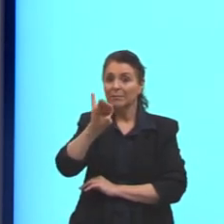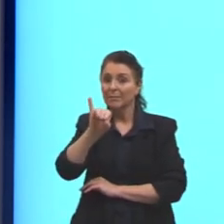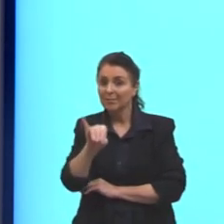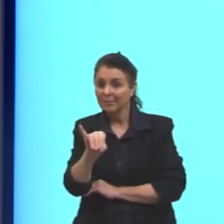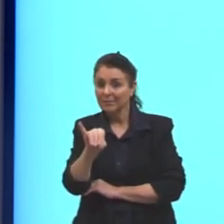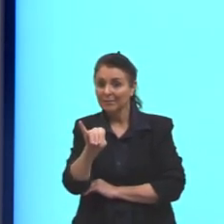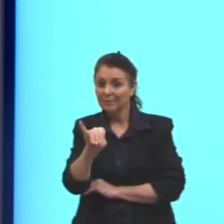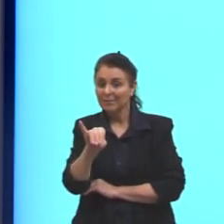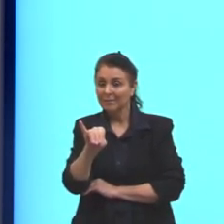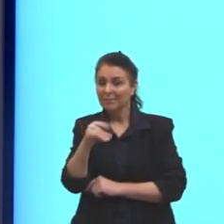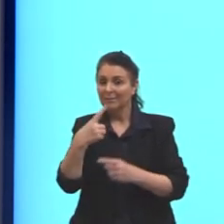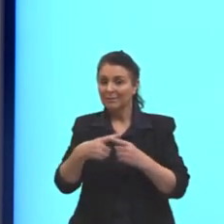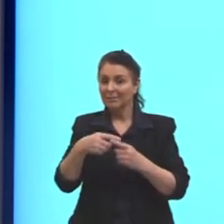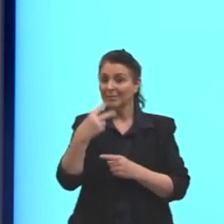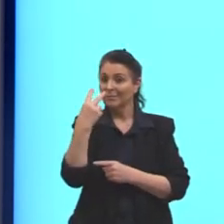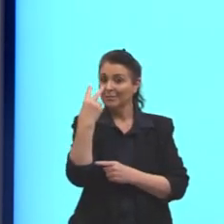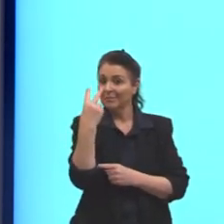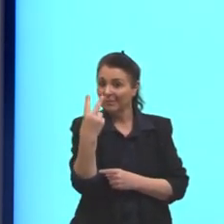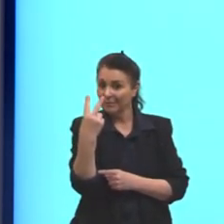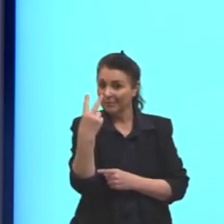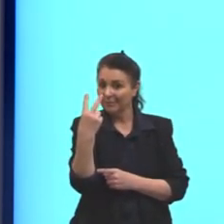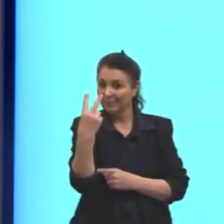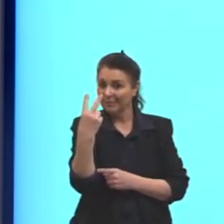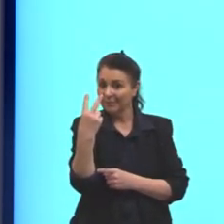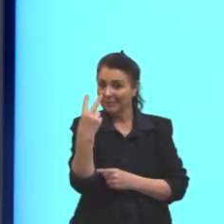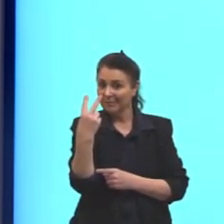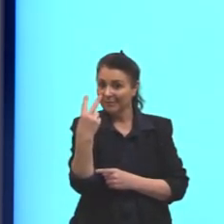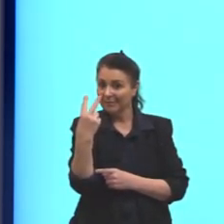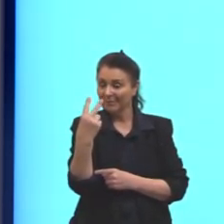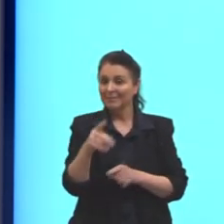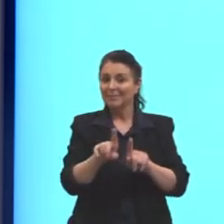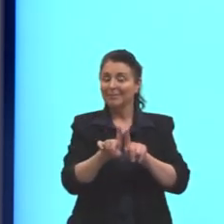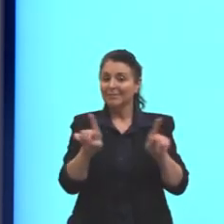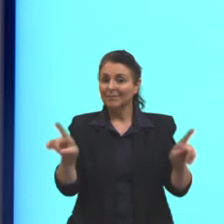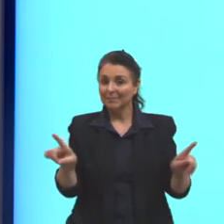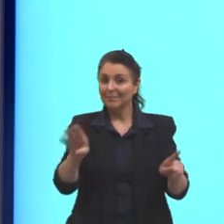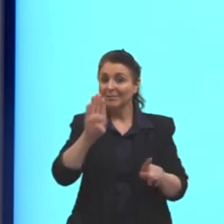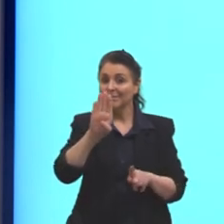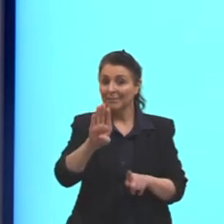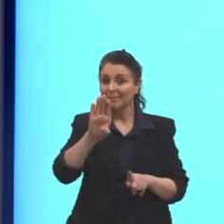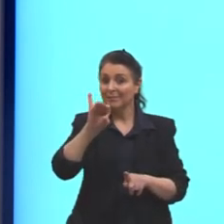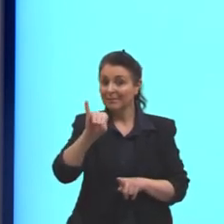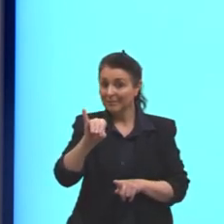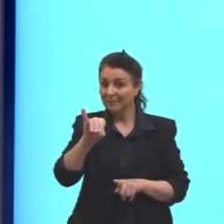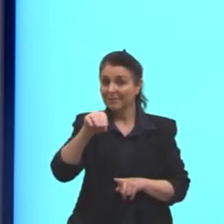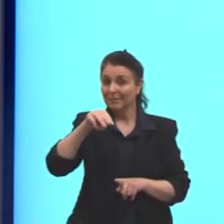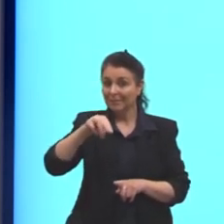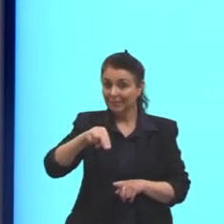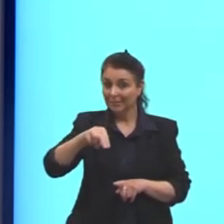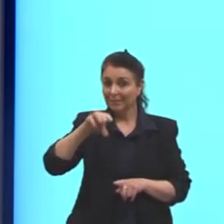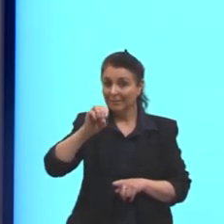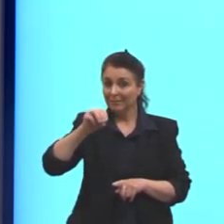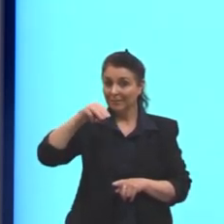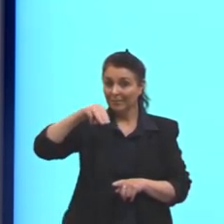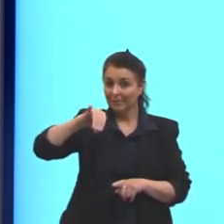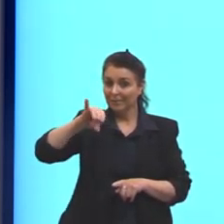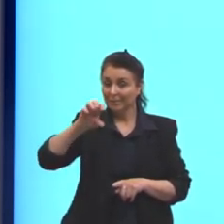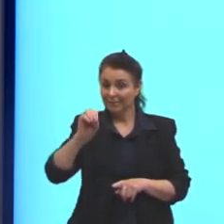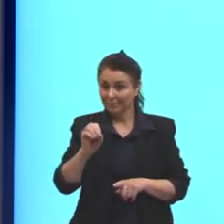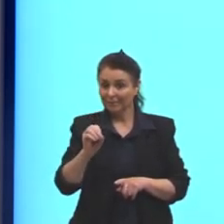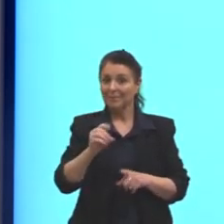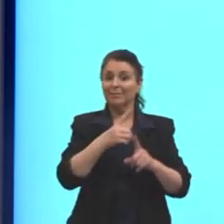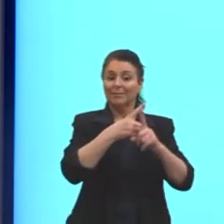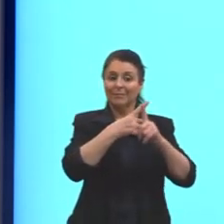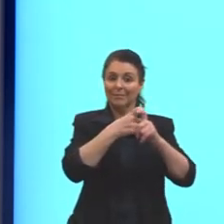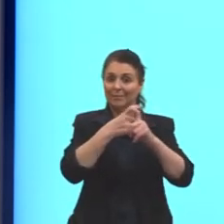né porque que nós temos dois termos Tá mas binômio é uma escrita e para um